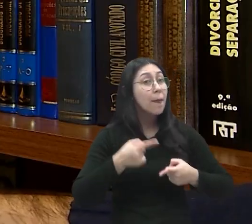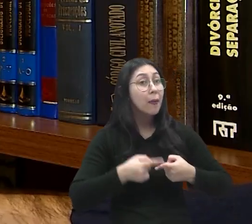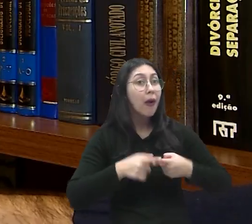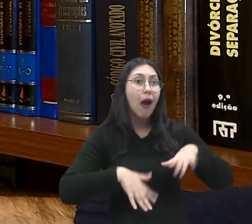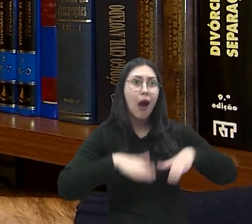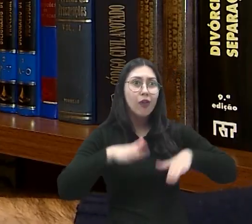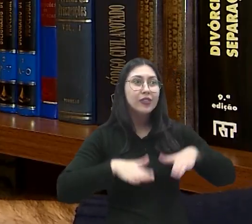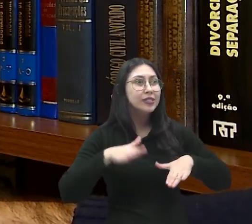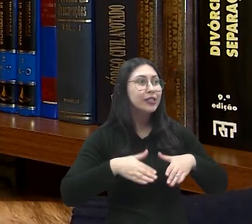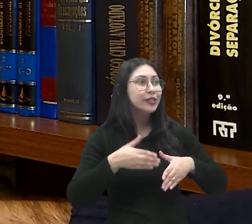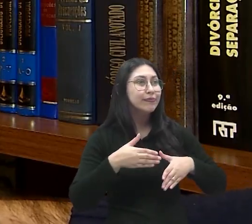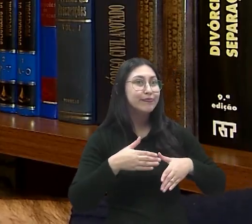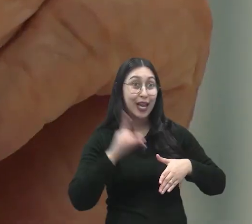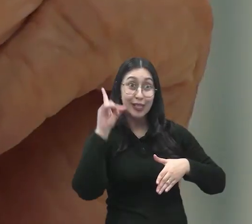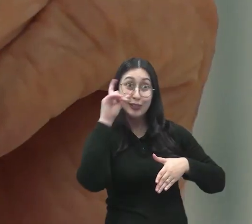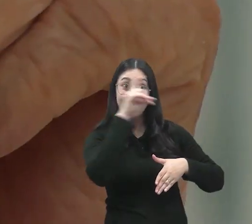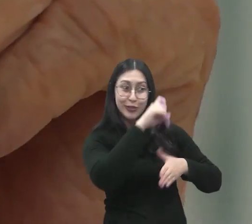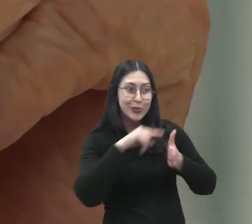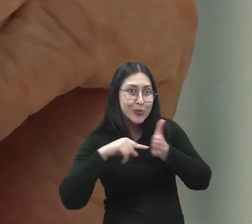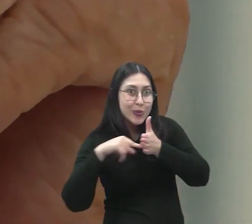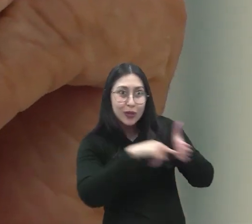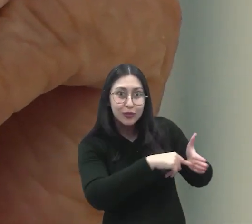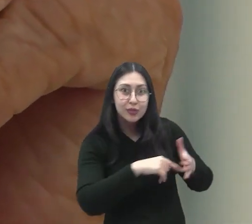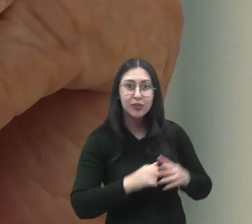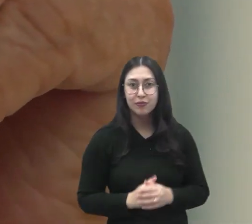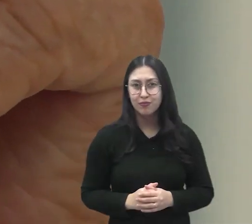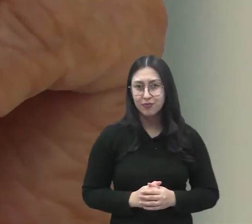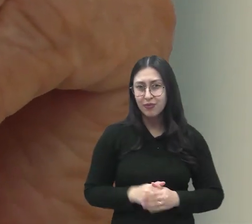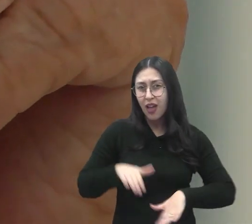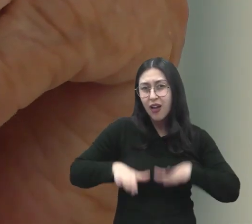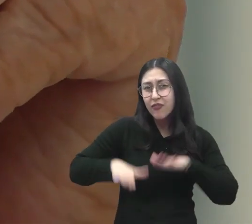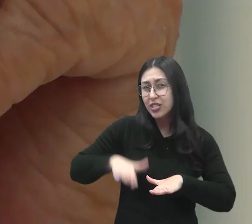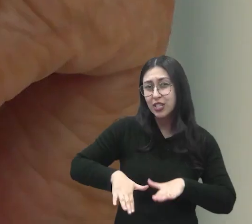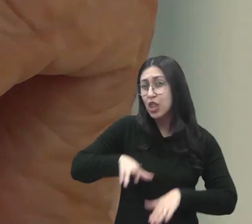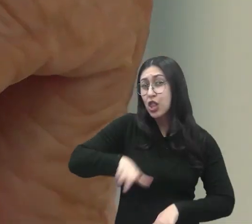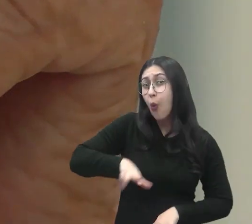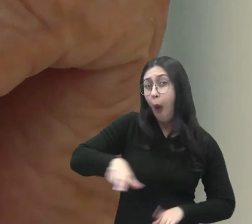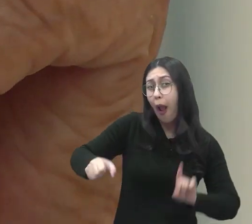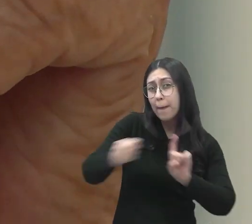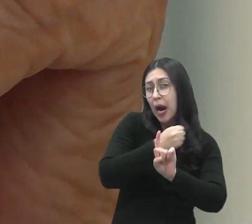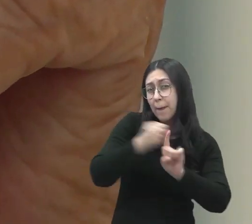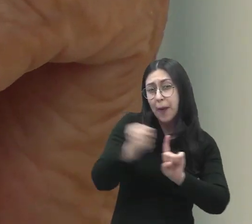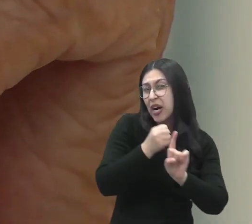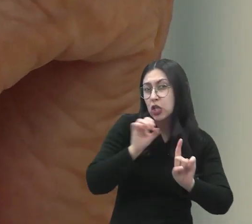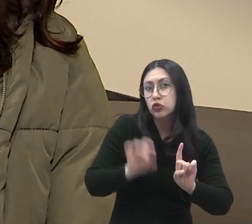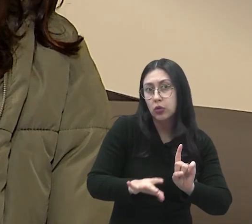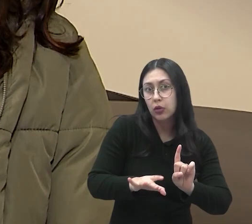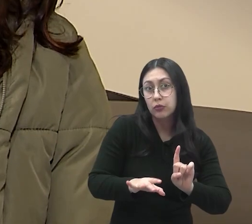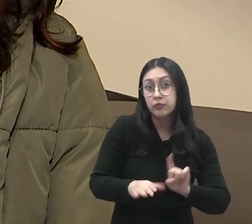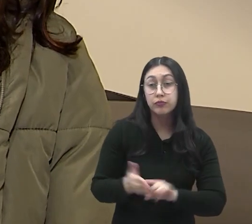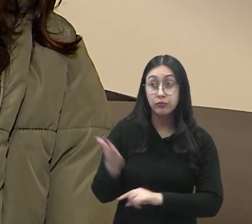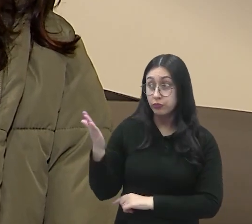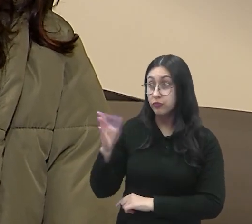às vezes, é difícil denunciar. Os abusos nem sempre deixam marcas visíveis. Débora explica